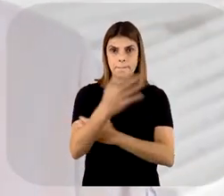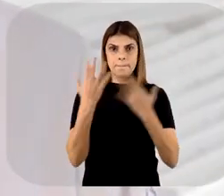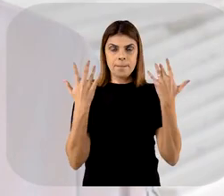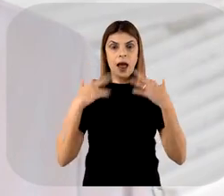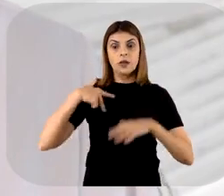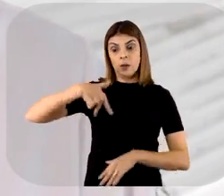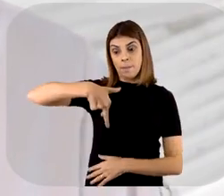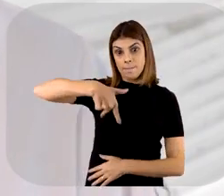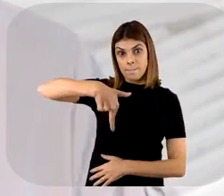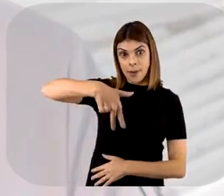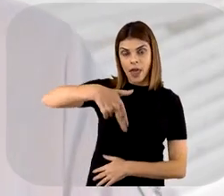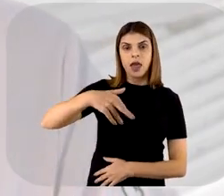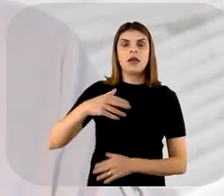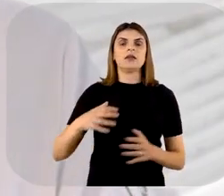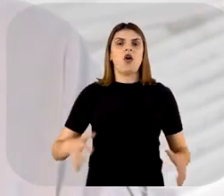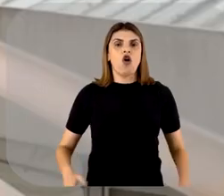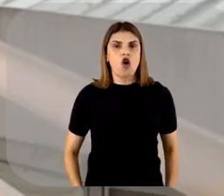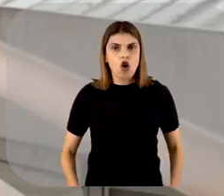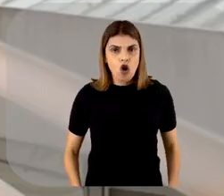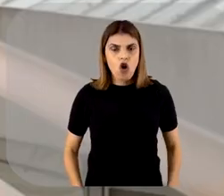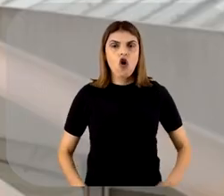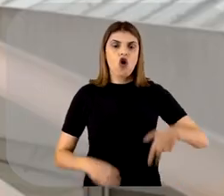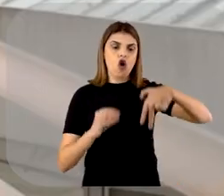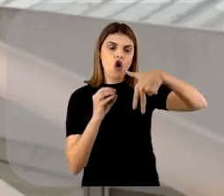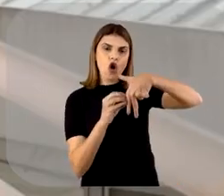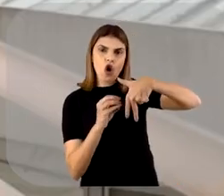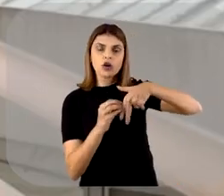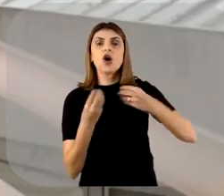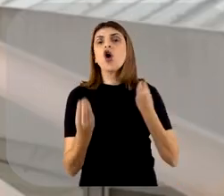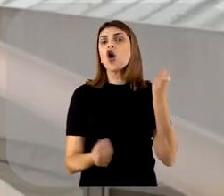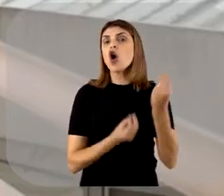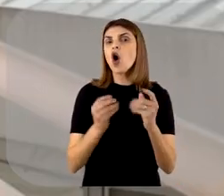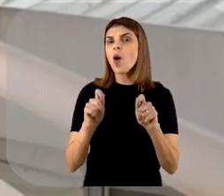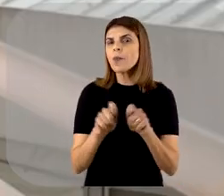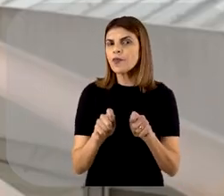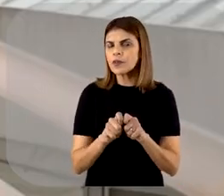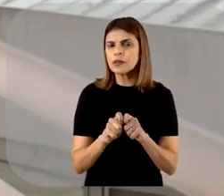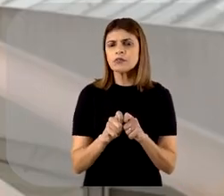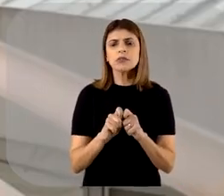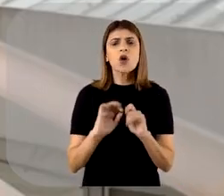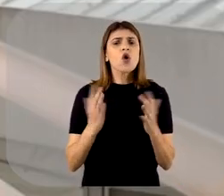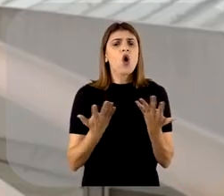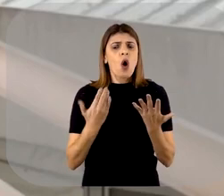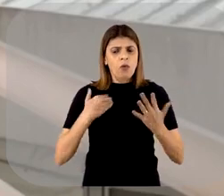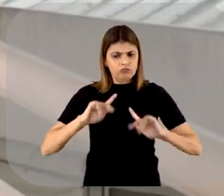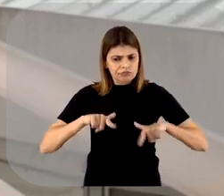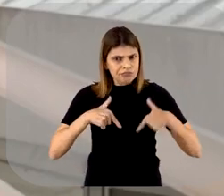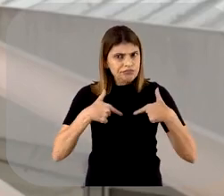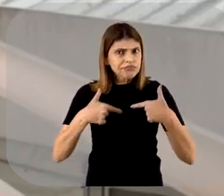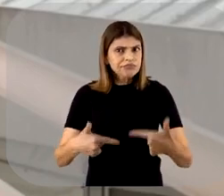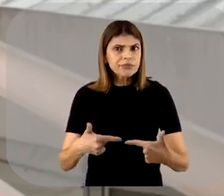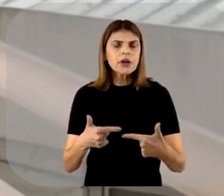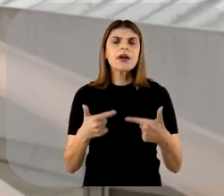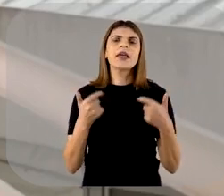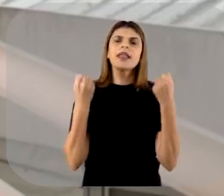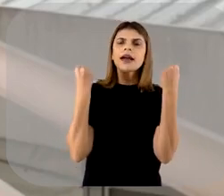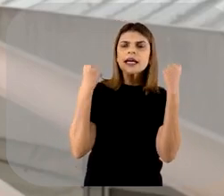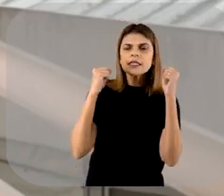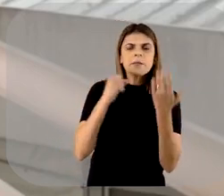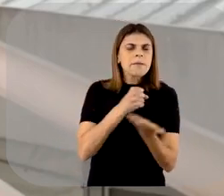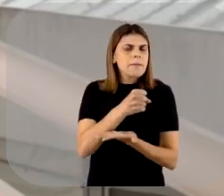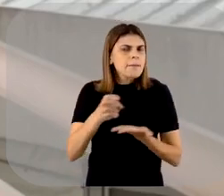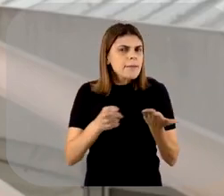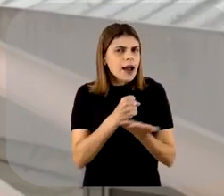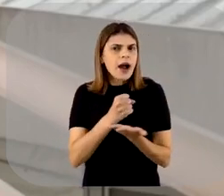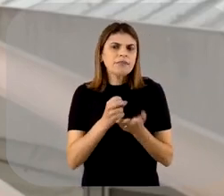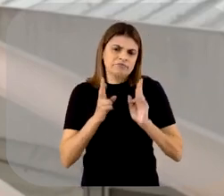membros inferiores, pernas, coxas. Bom, então como fazer isso? Como proceder esses exercícios